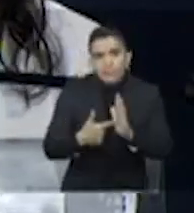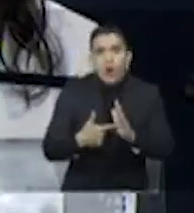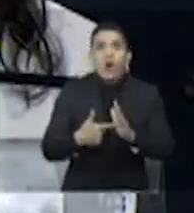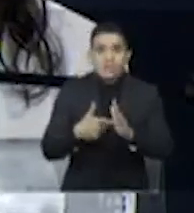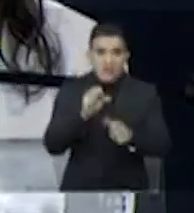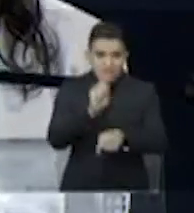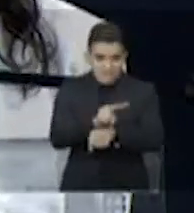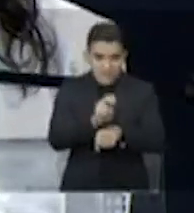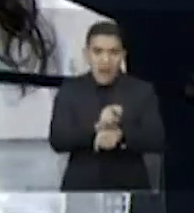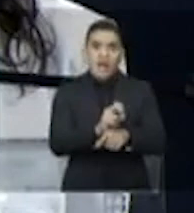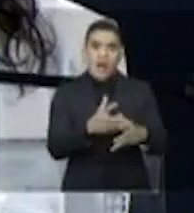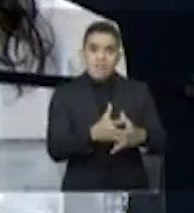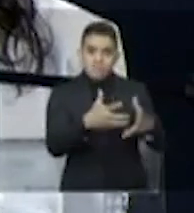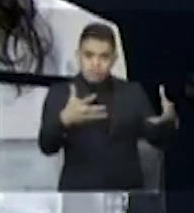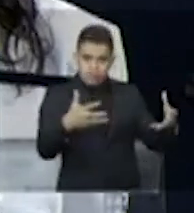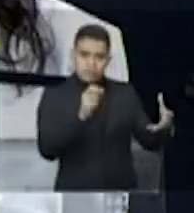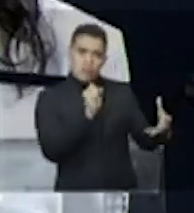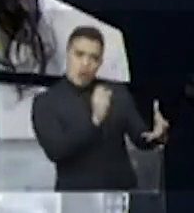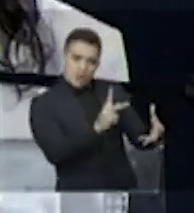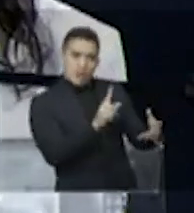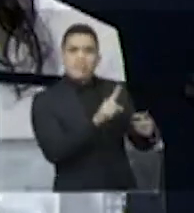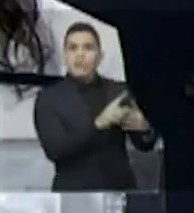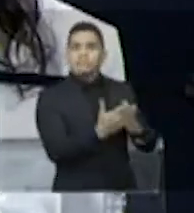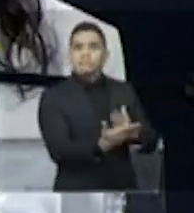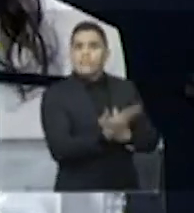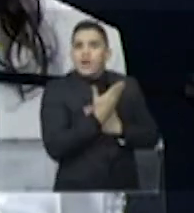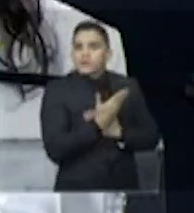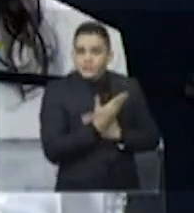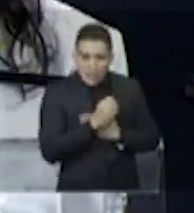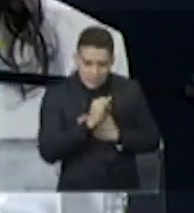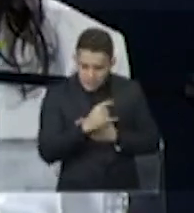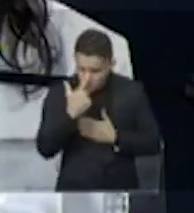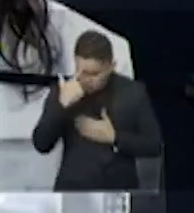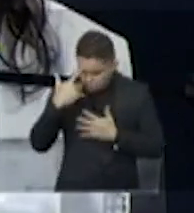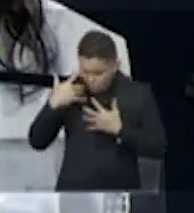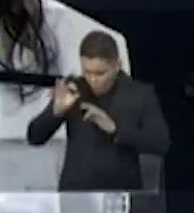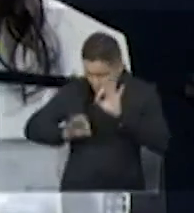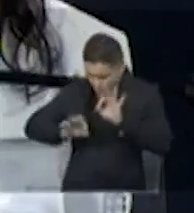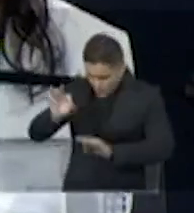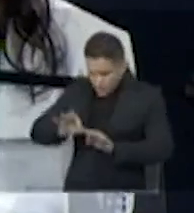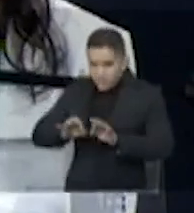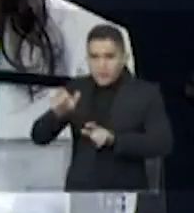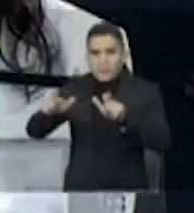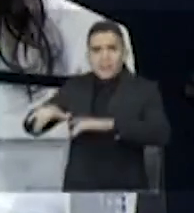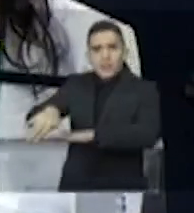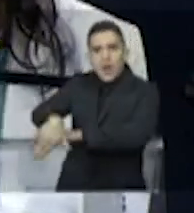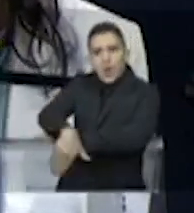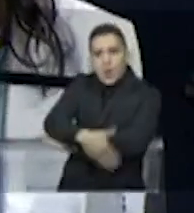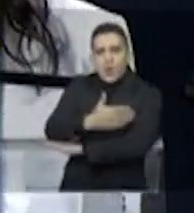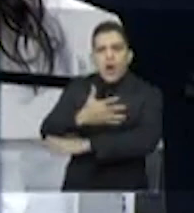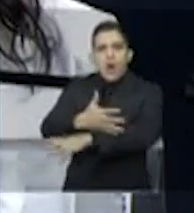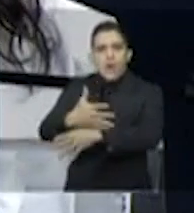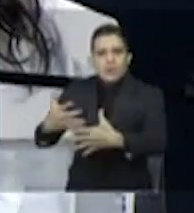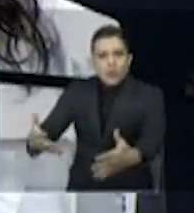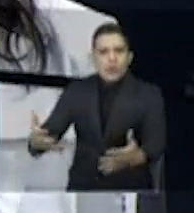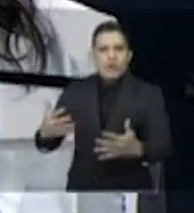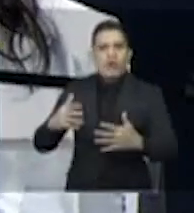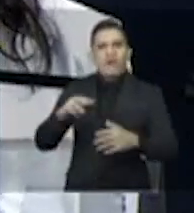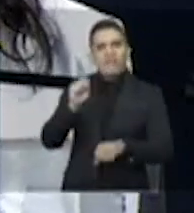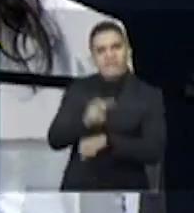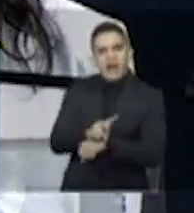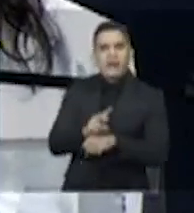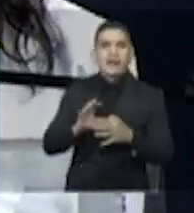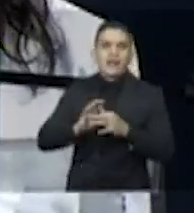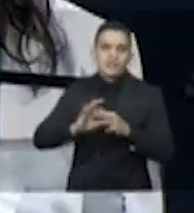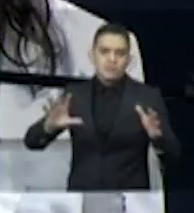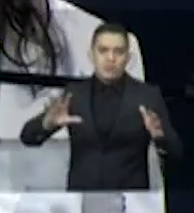como apresentou aqui, esse número ele não contribui se ele não vai considerar o aumento de pessoas em situação de rua no mesmo período, o tipo de vaga disponível, a